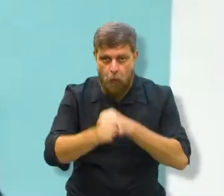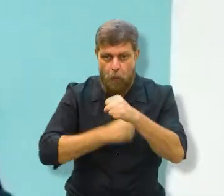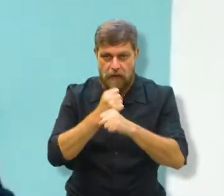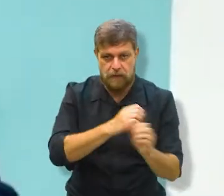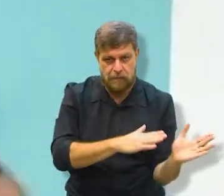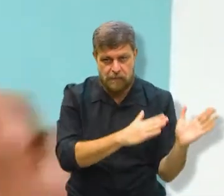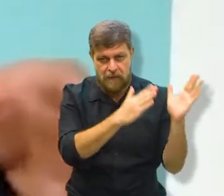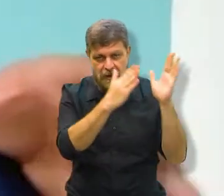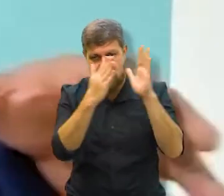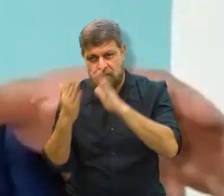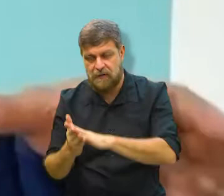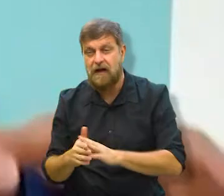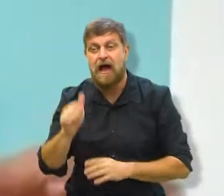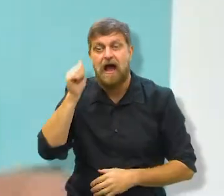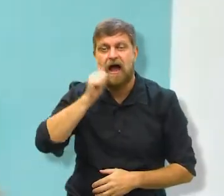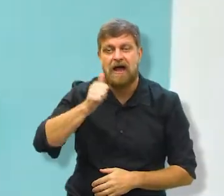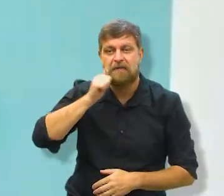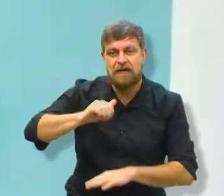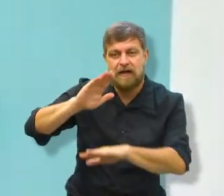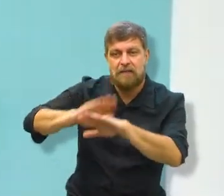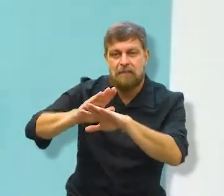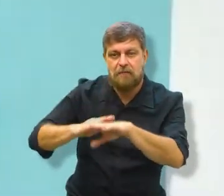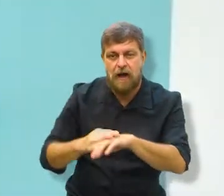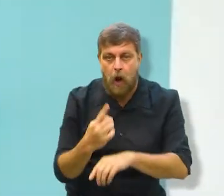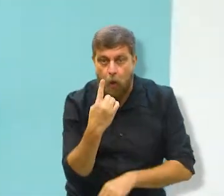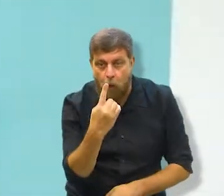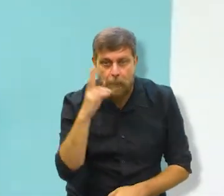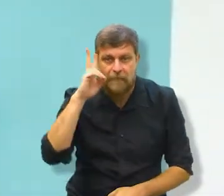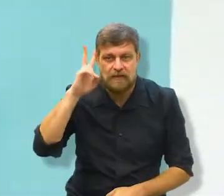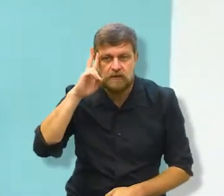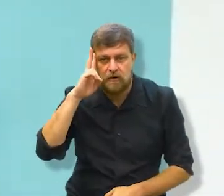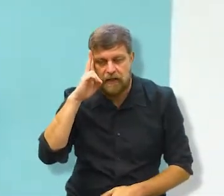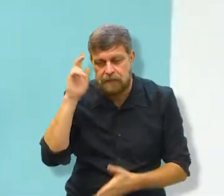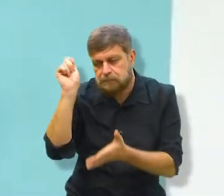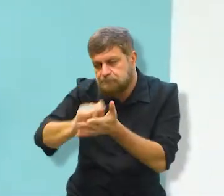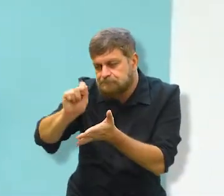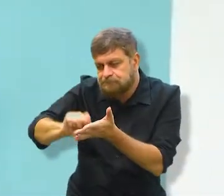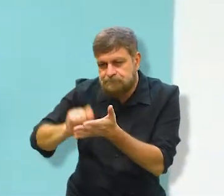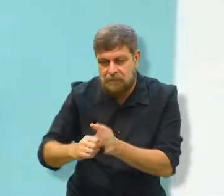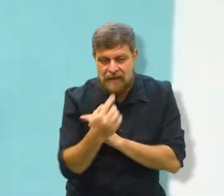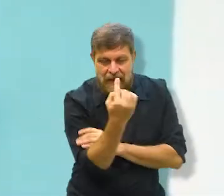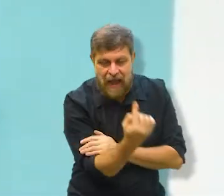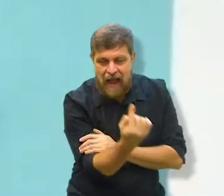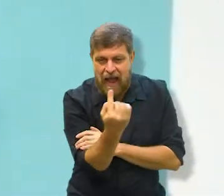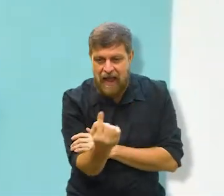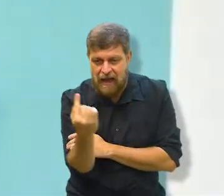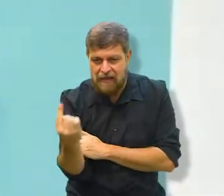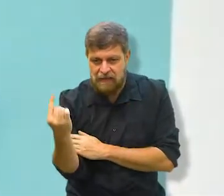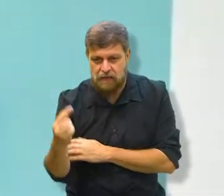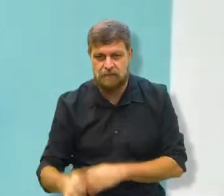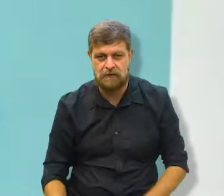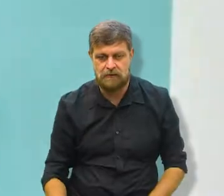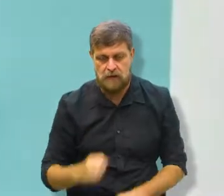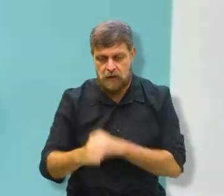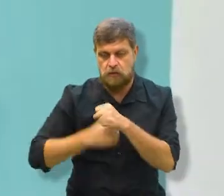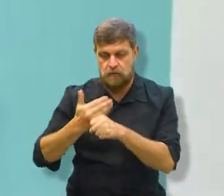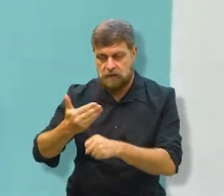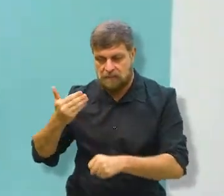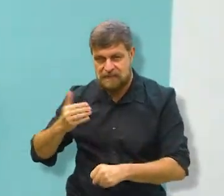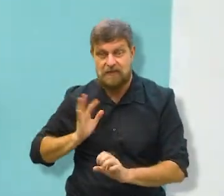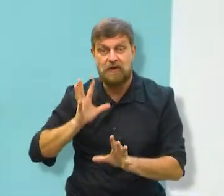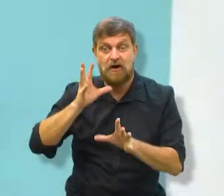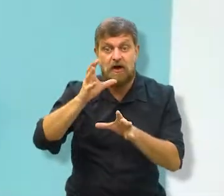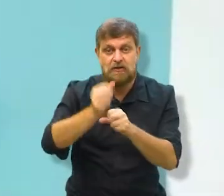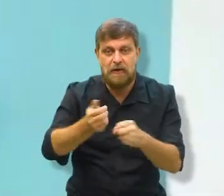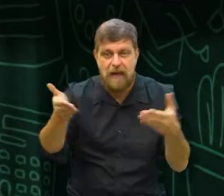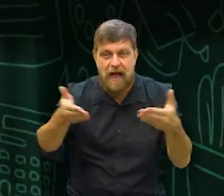processo, aí elas produzem um conto cada uma. Aí, nesse projeto que a gente iniciou o ano passado,